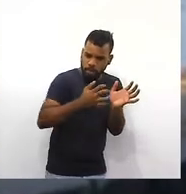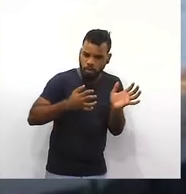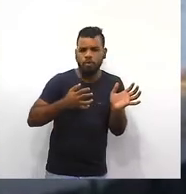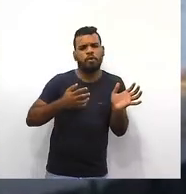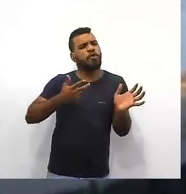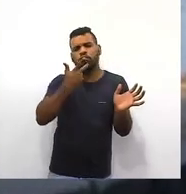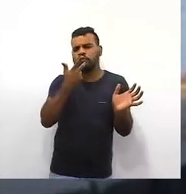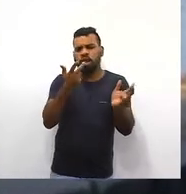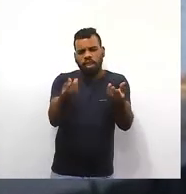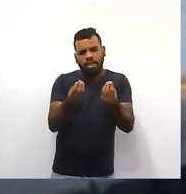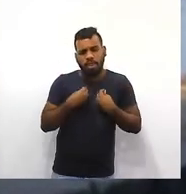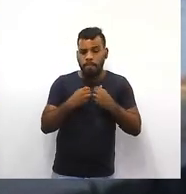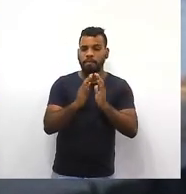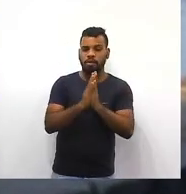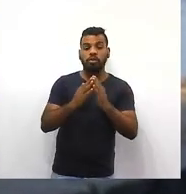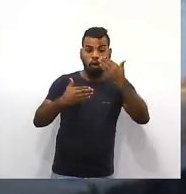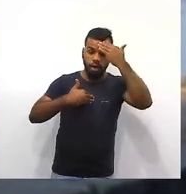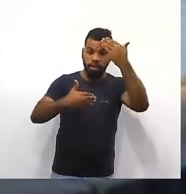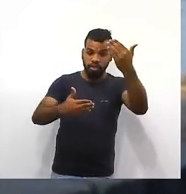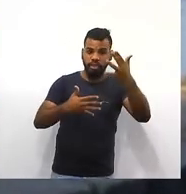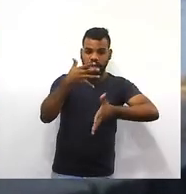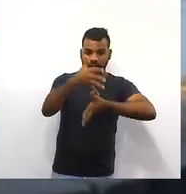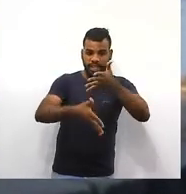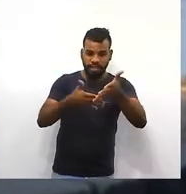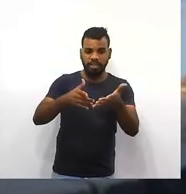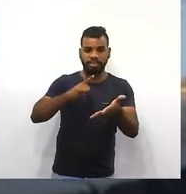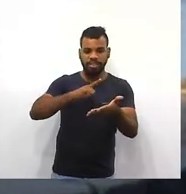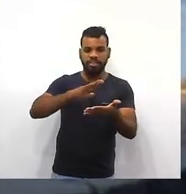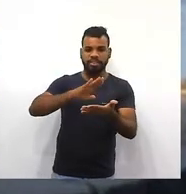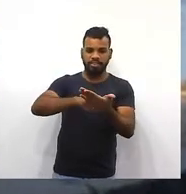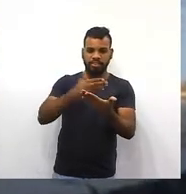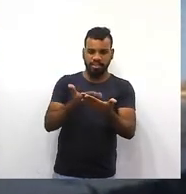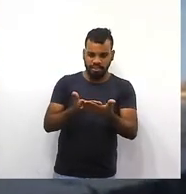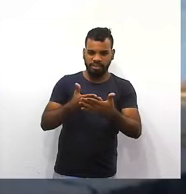Só agradecer ao pessoal de Libras que está lá no estúdio fazendo a